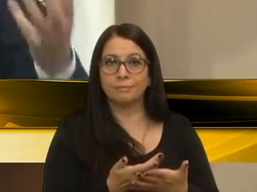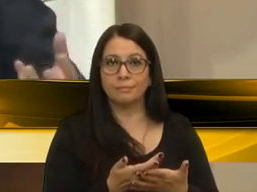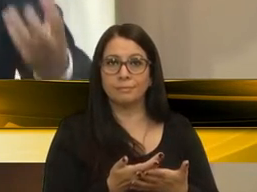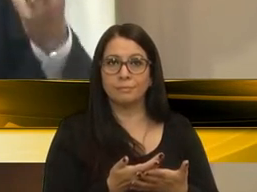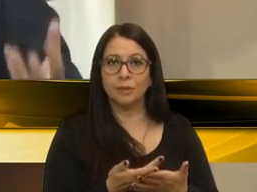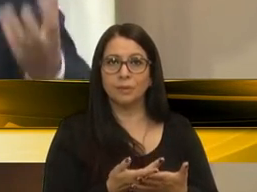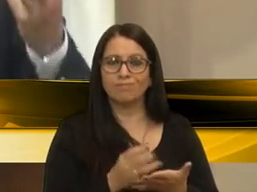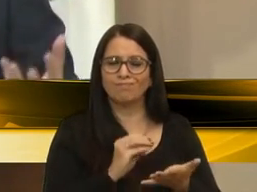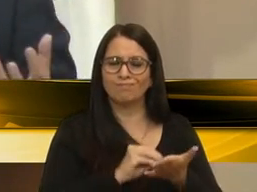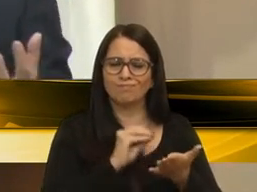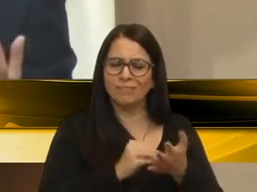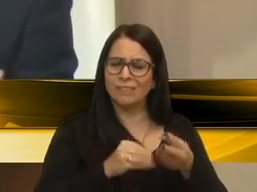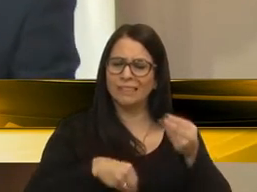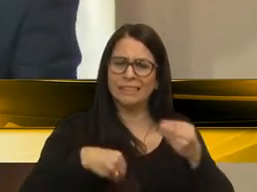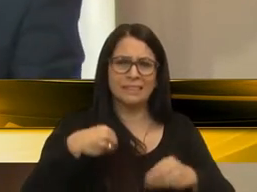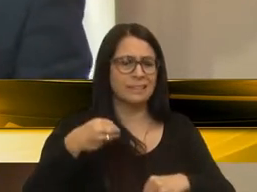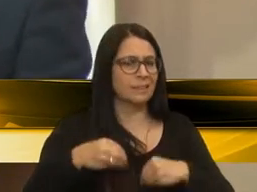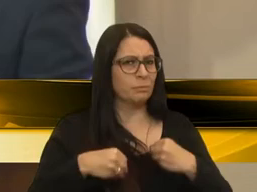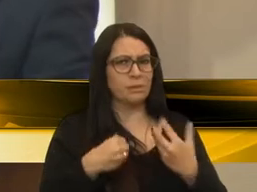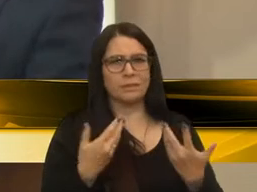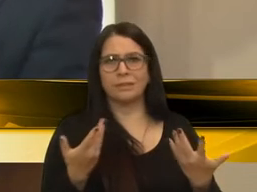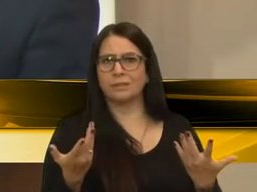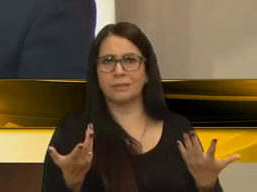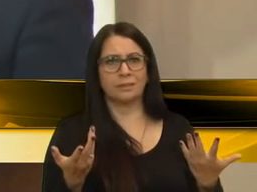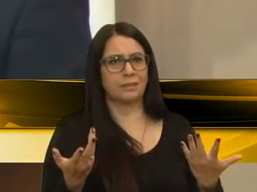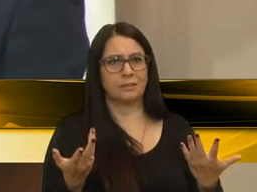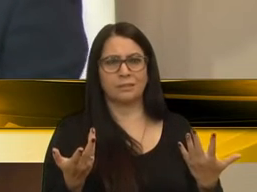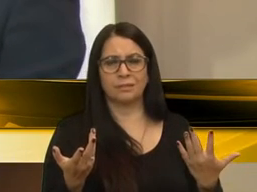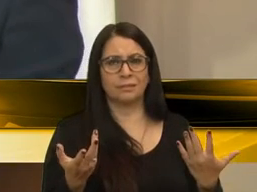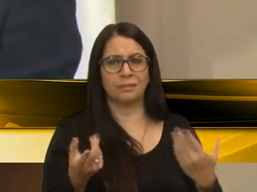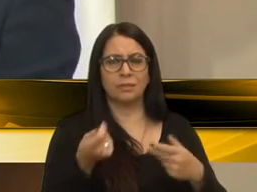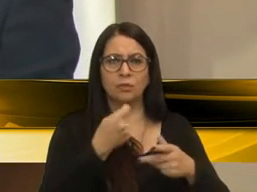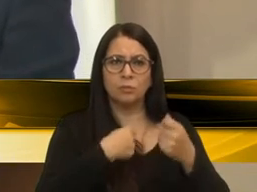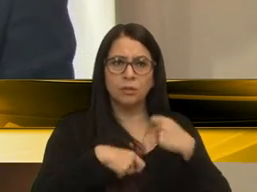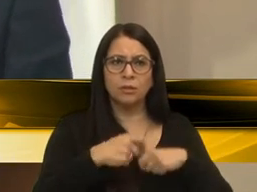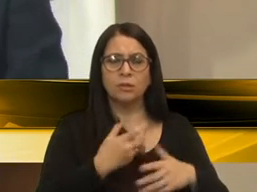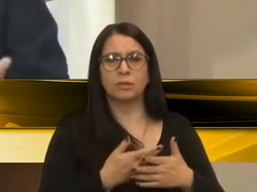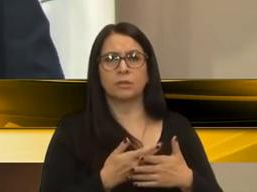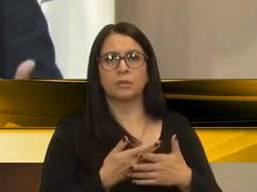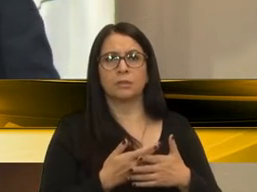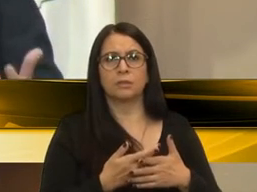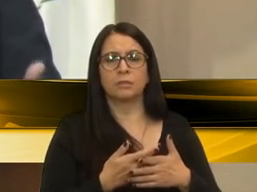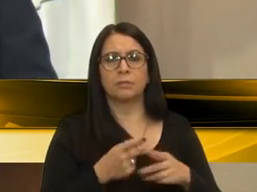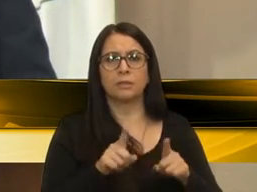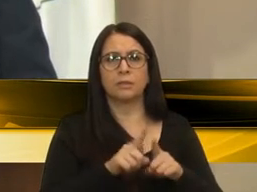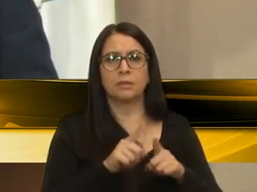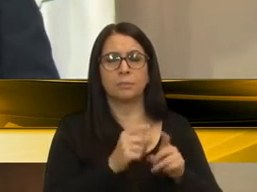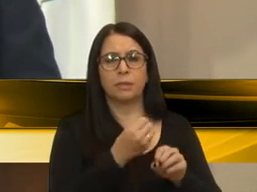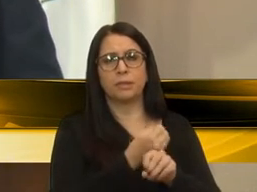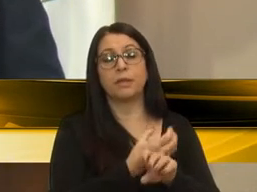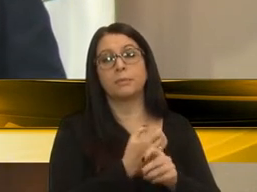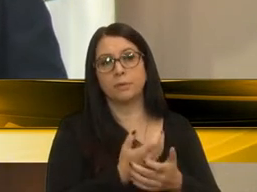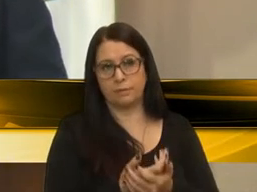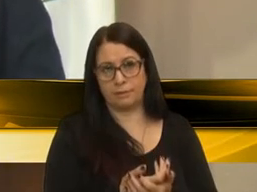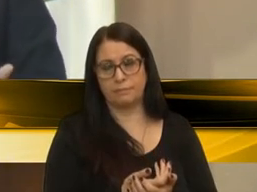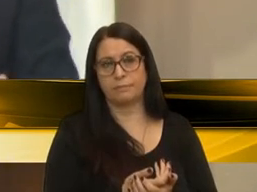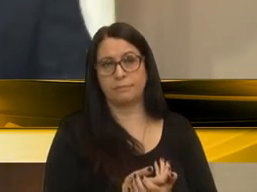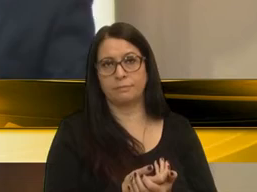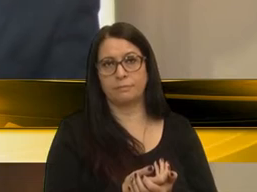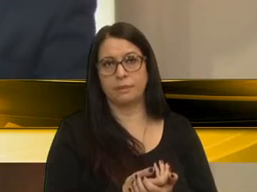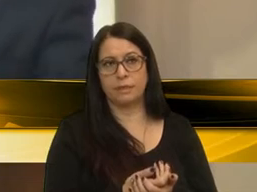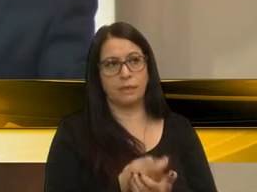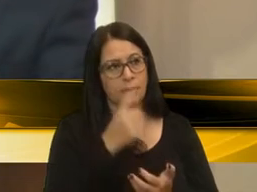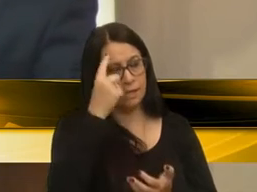uma falta de sensibilidade por parte da administração, mas por parte da SMED. Será